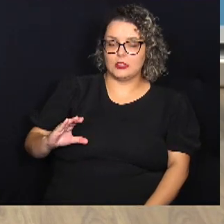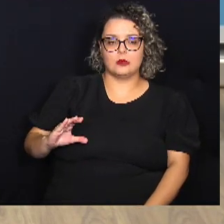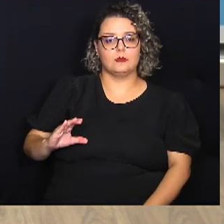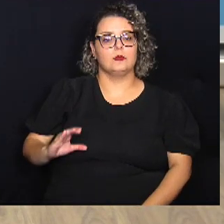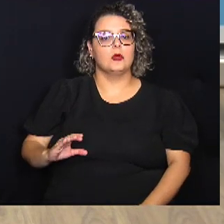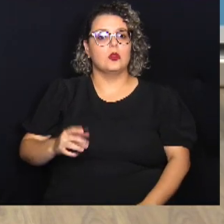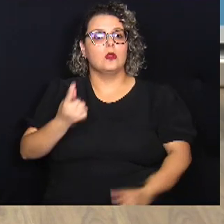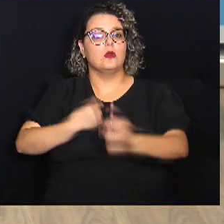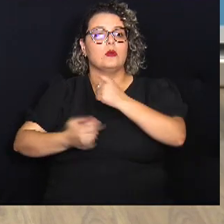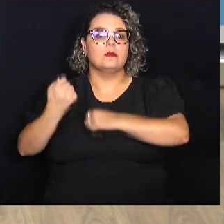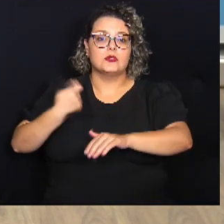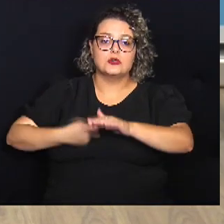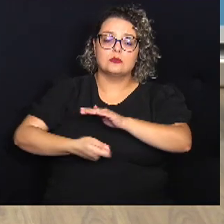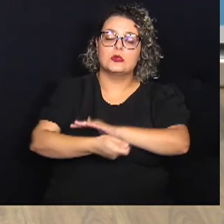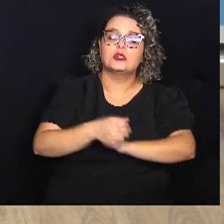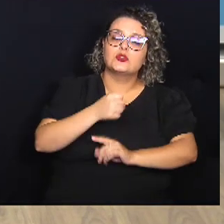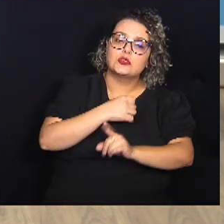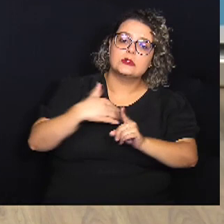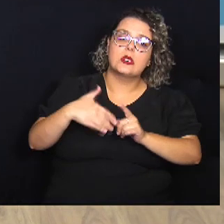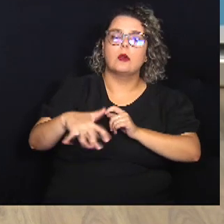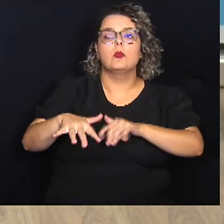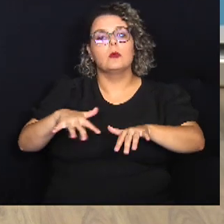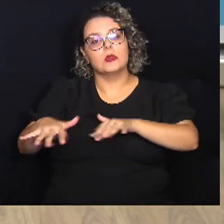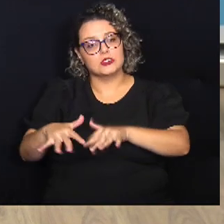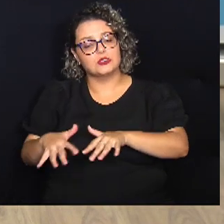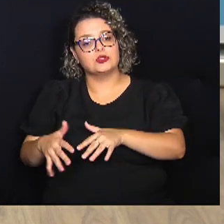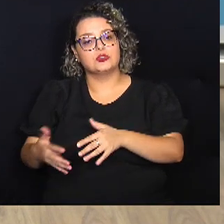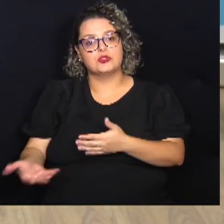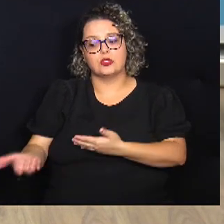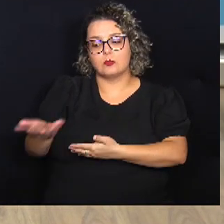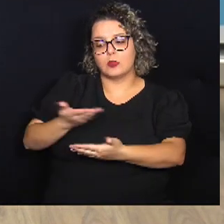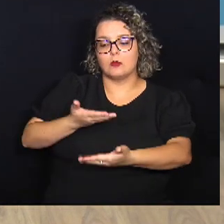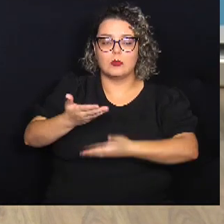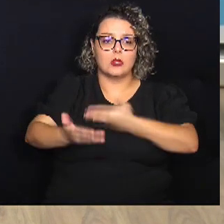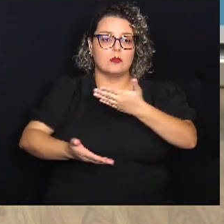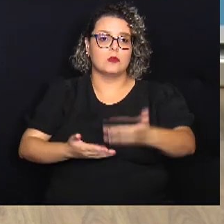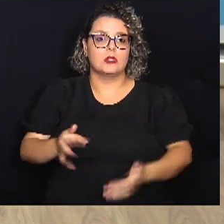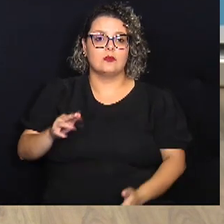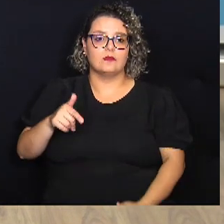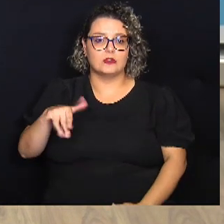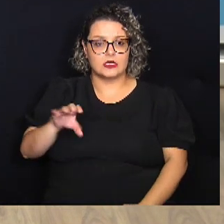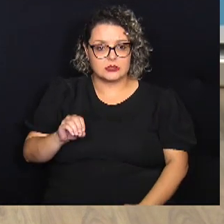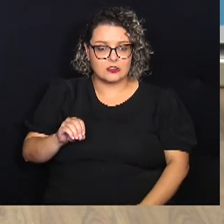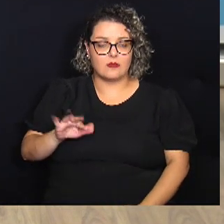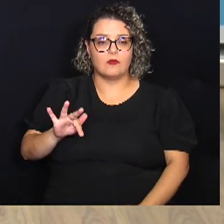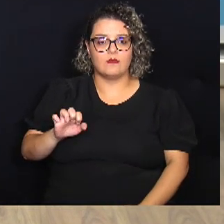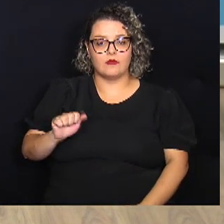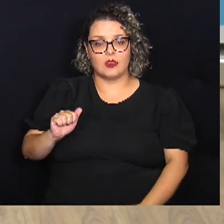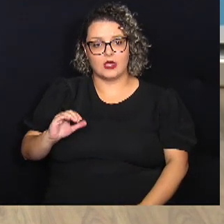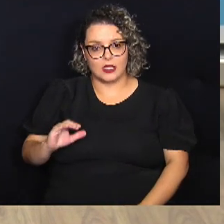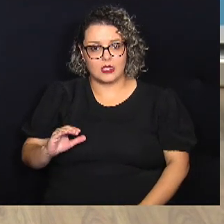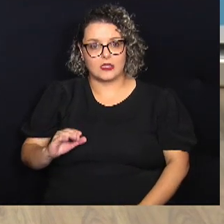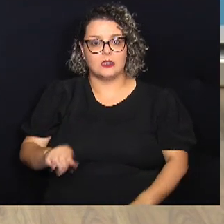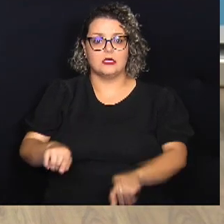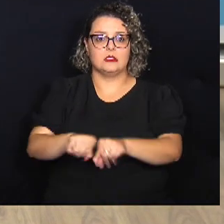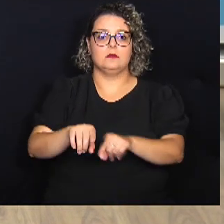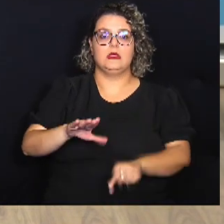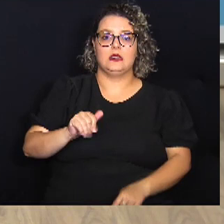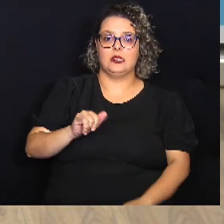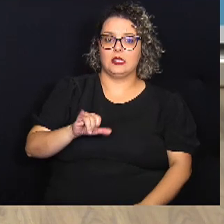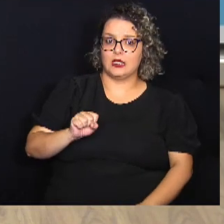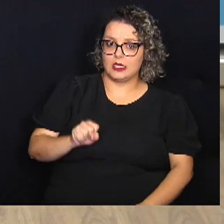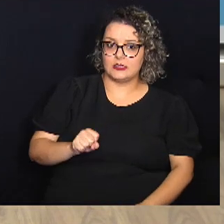investimento social, mobilização e articulação da Fundação FEAC e a execução da CAIS das Artes